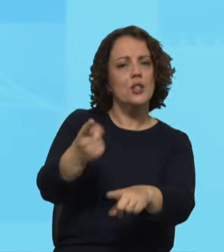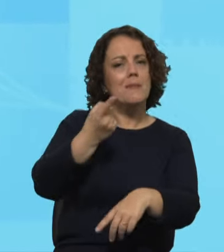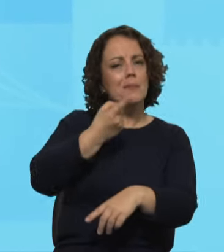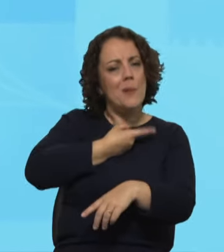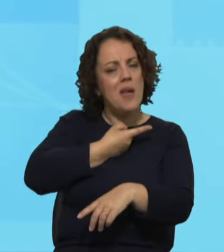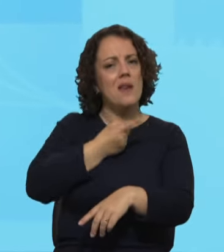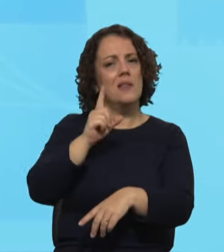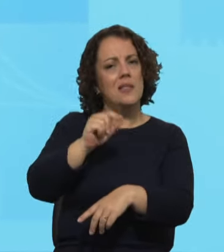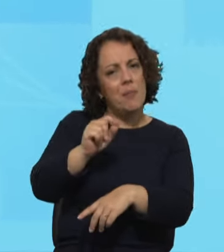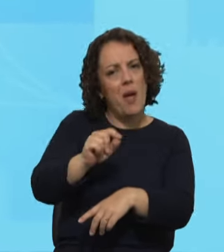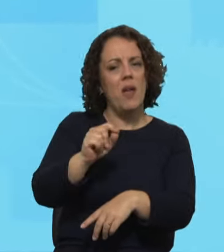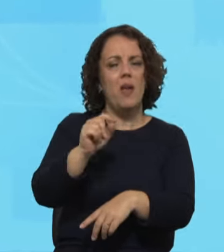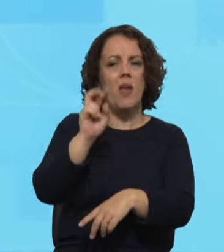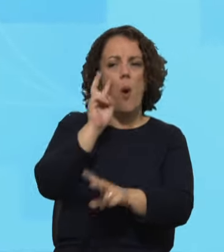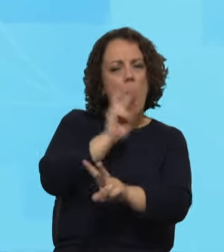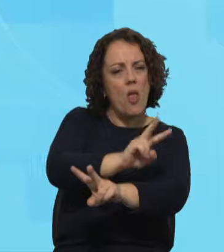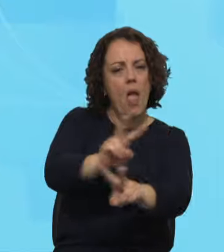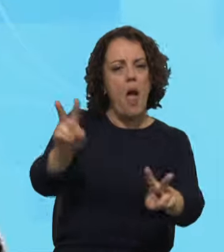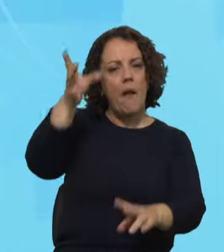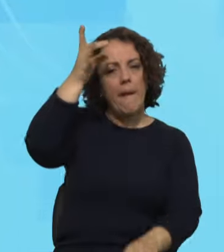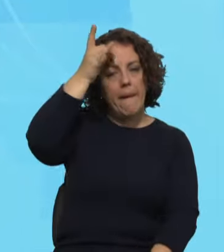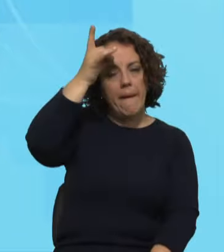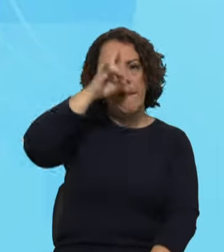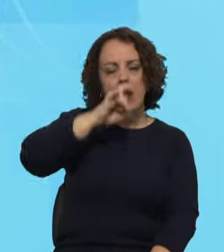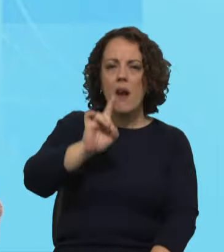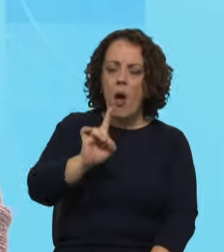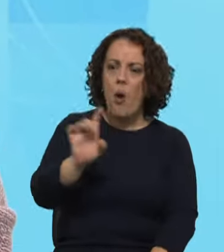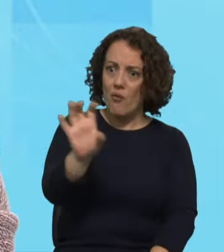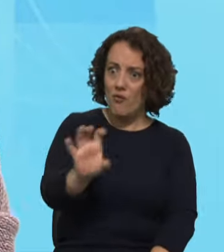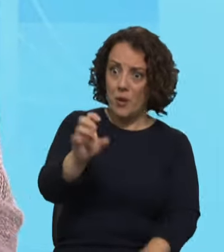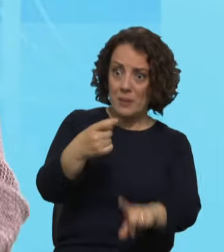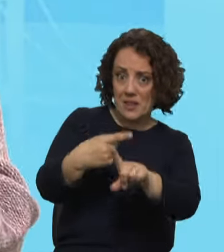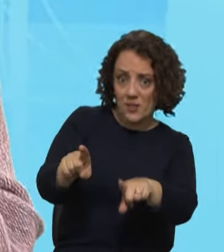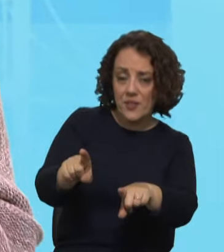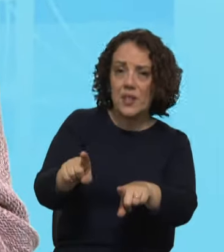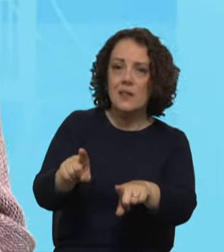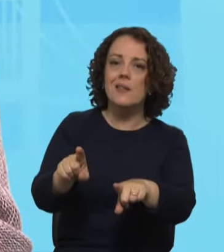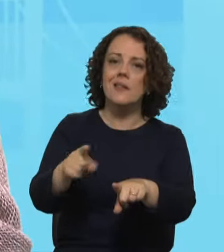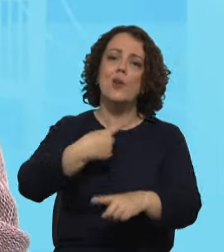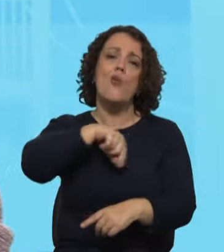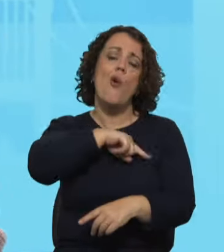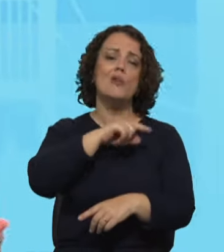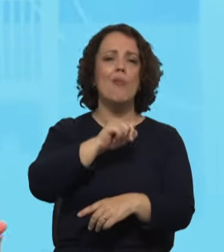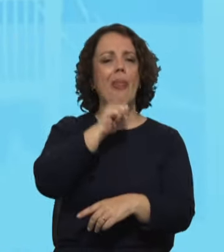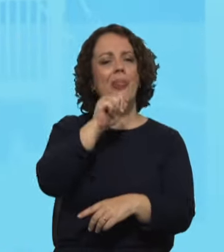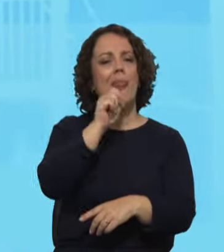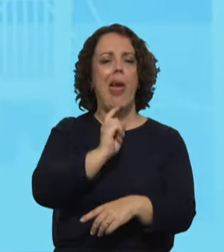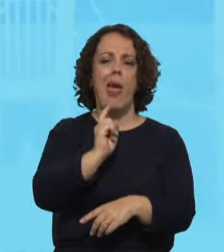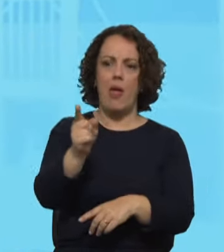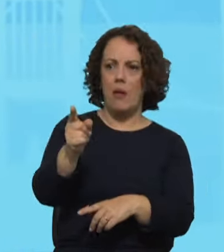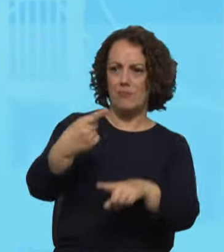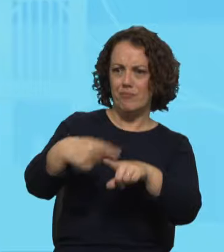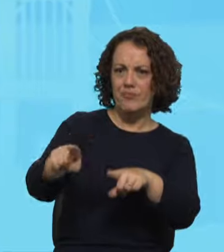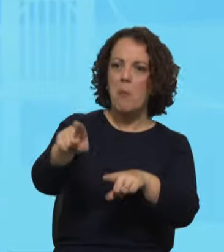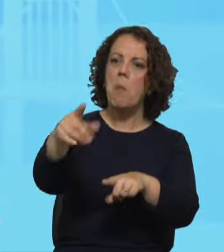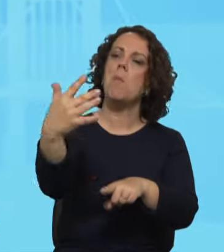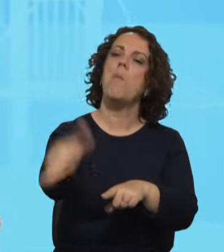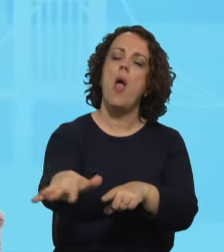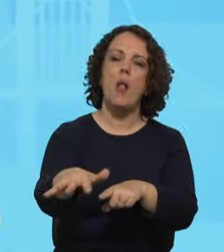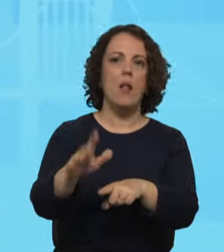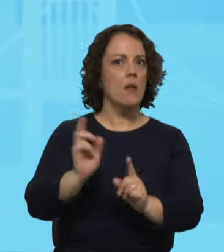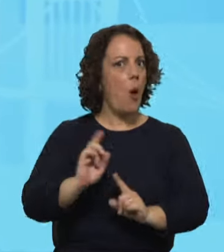olhar sobre imensas coisas que só por serem feitas de forma diferente daqu aqu ela que nós fazemos não estão necessariamente mal feitas ou não